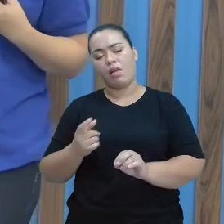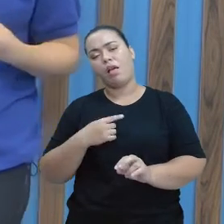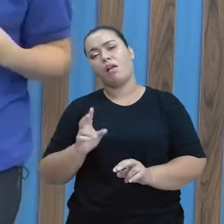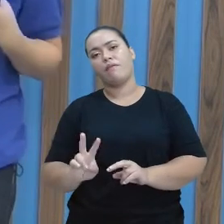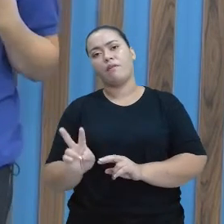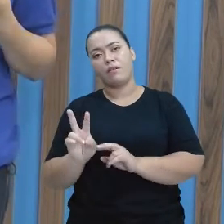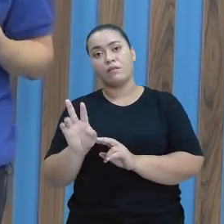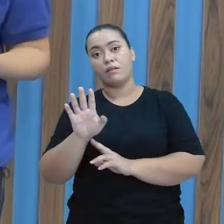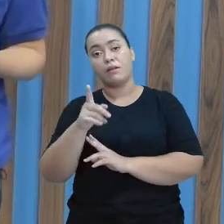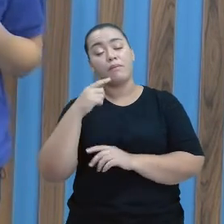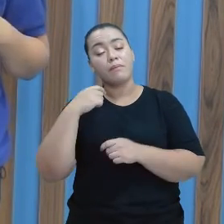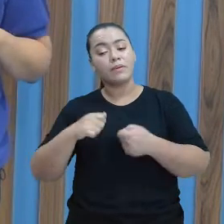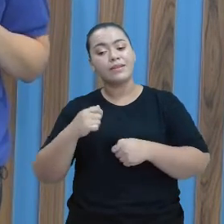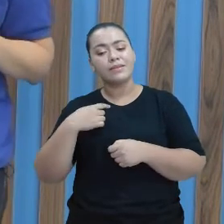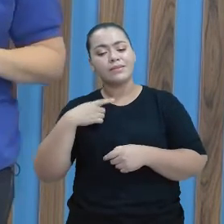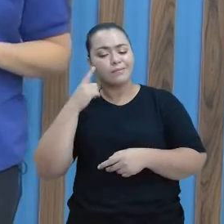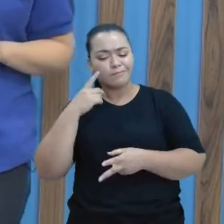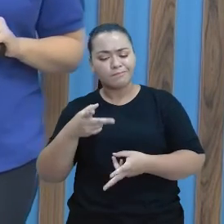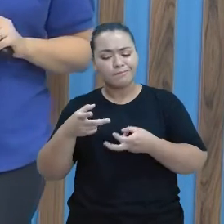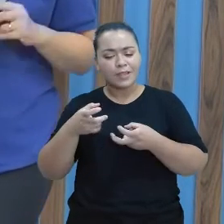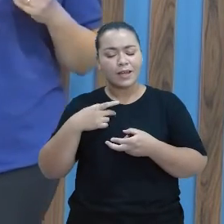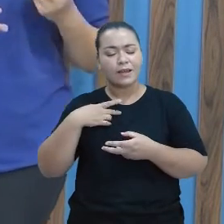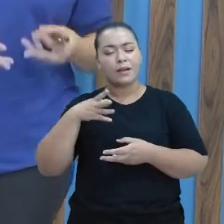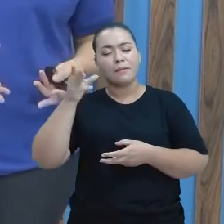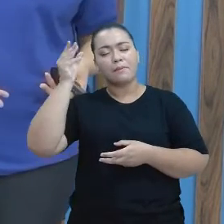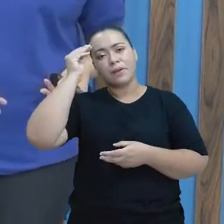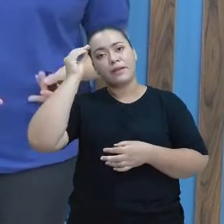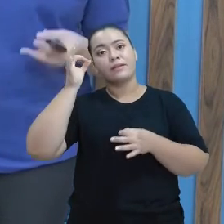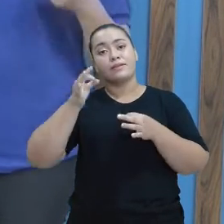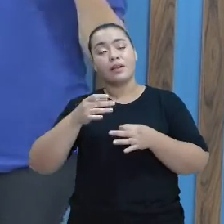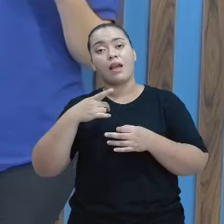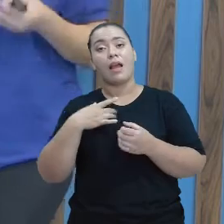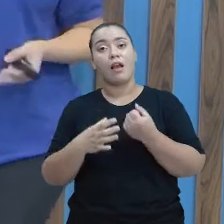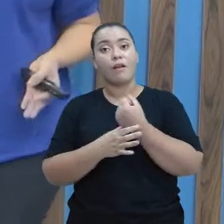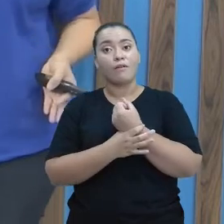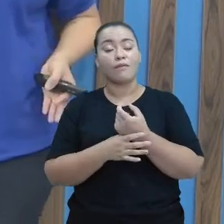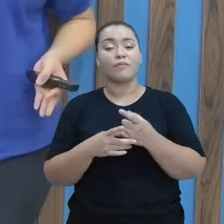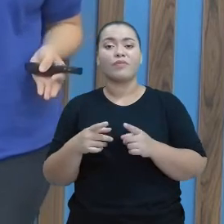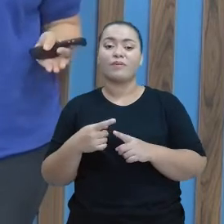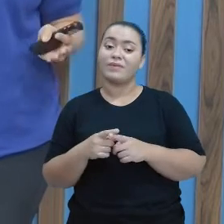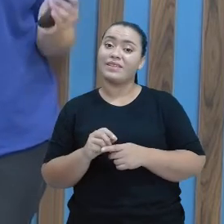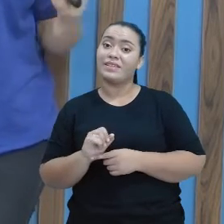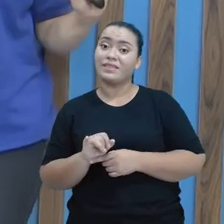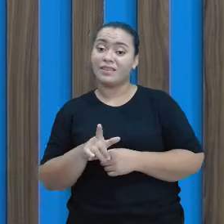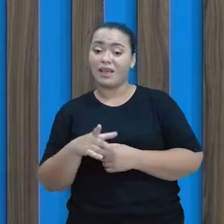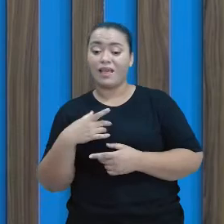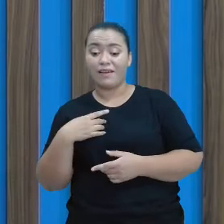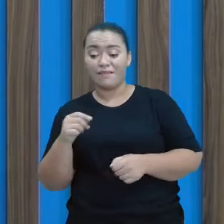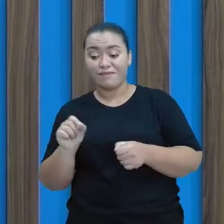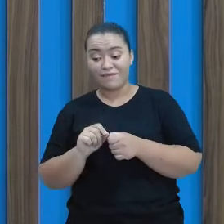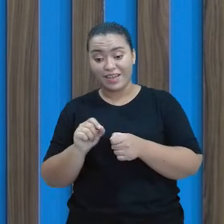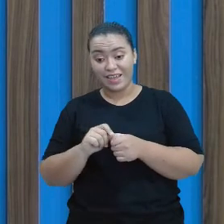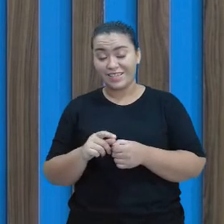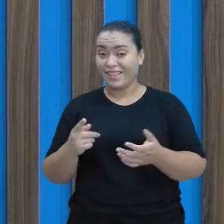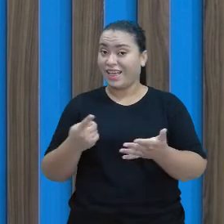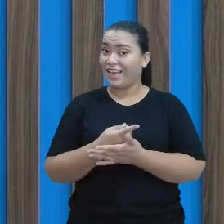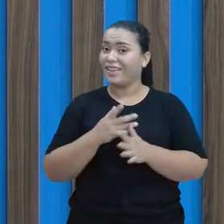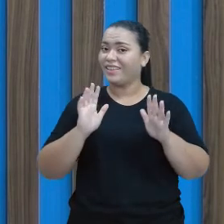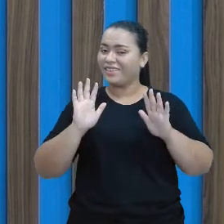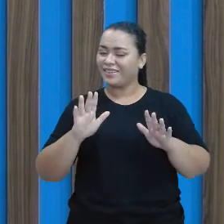comece ganhando confiança nesse tipo de informação. Logicamente, se tiver tudo certinho, né, professor Pedro? De repente faz uma lógica